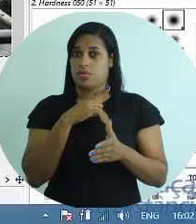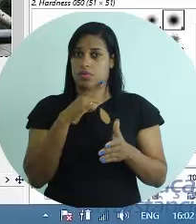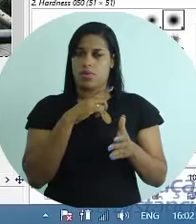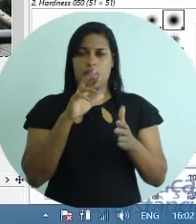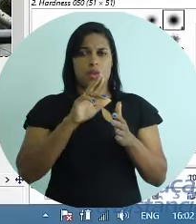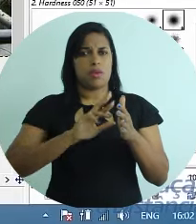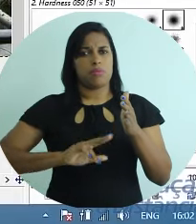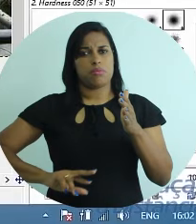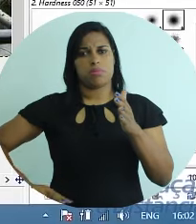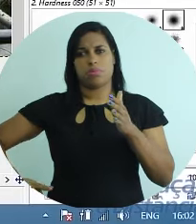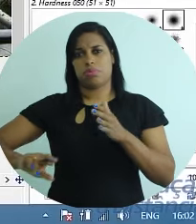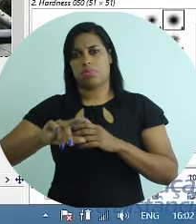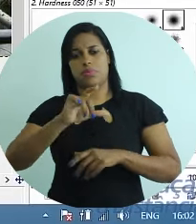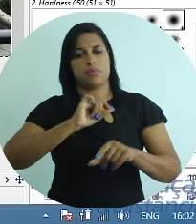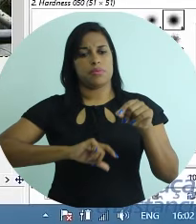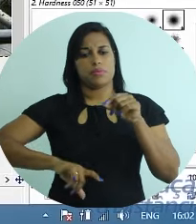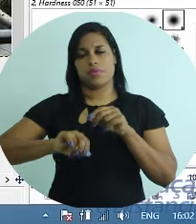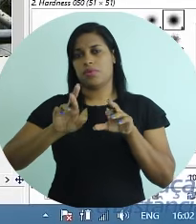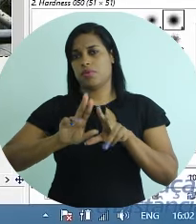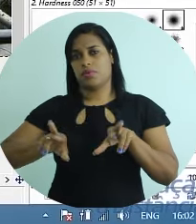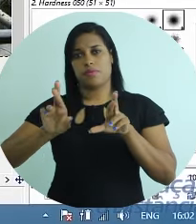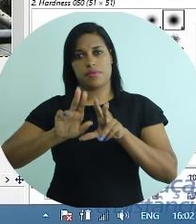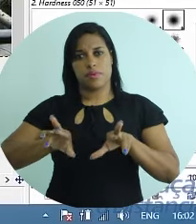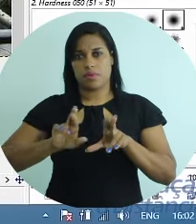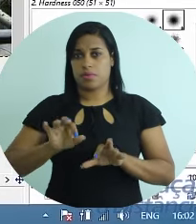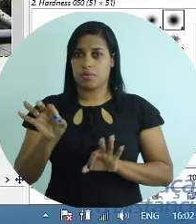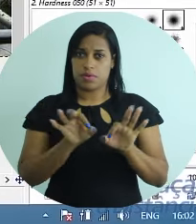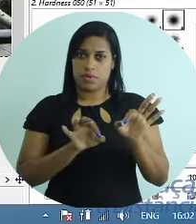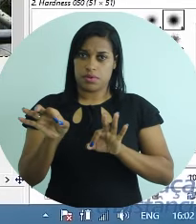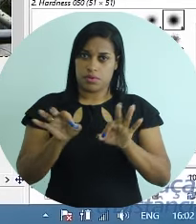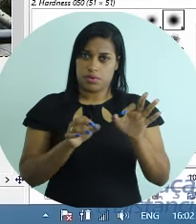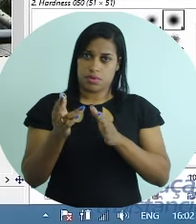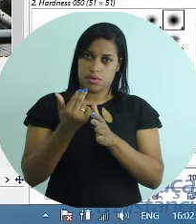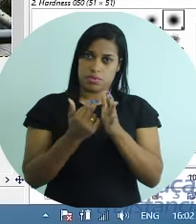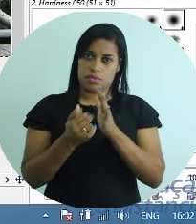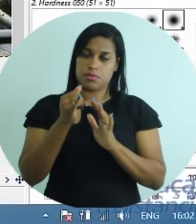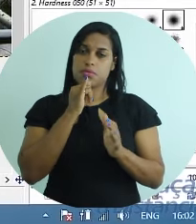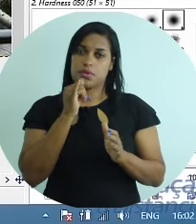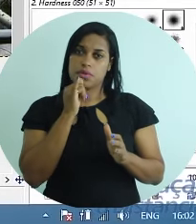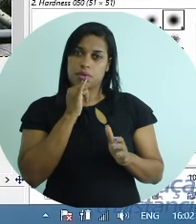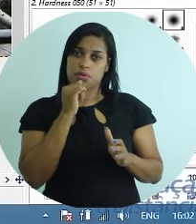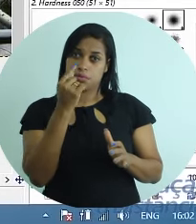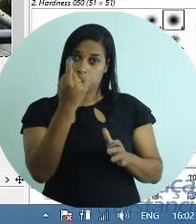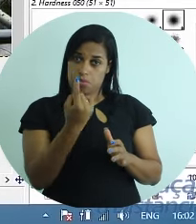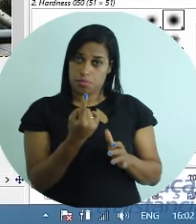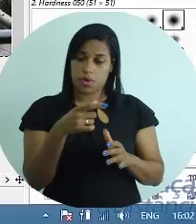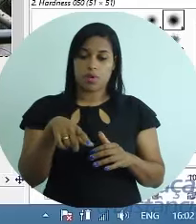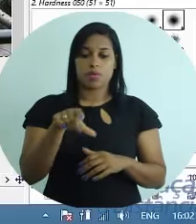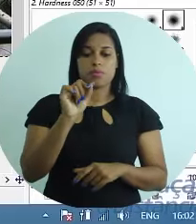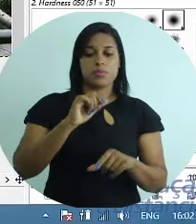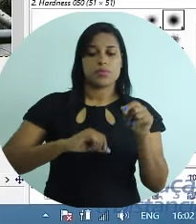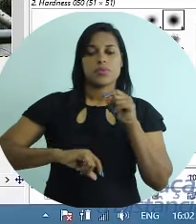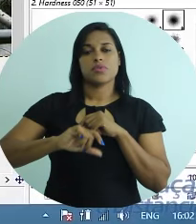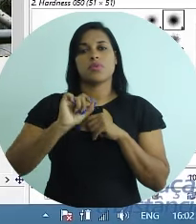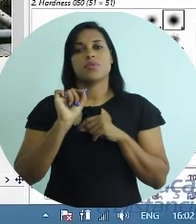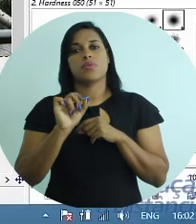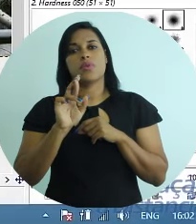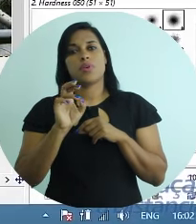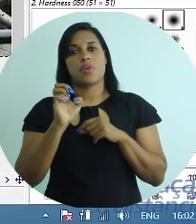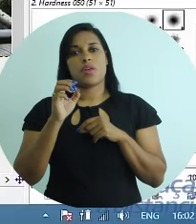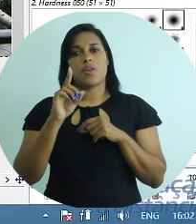aqui diversas opções diferentes para manipular e ajustar essas imagens. Por exemplo, uma dessas opções aqui é o